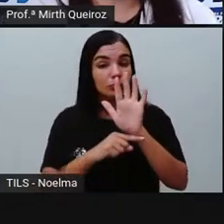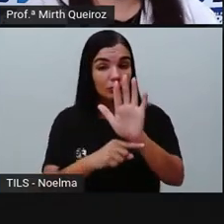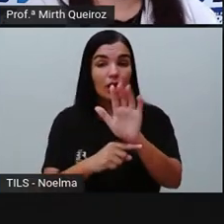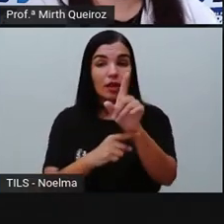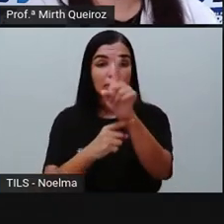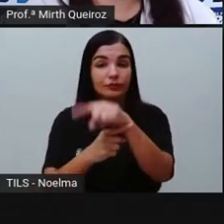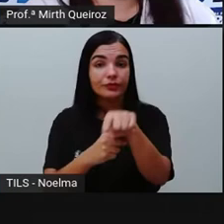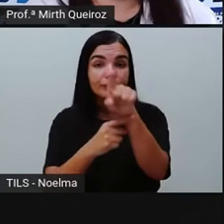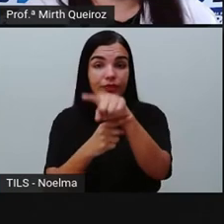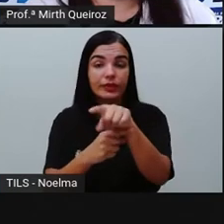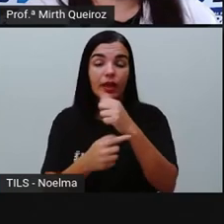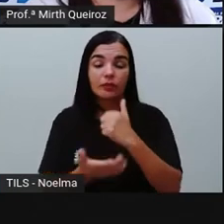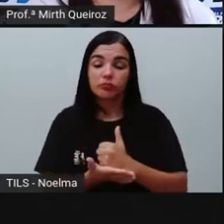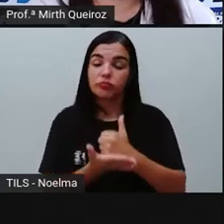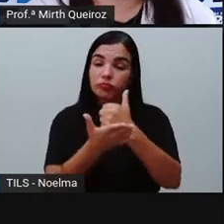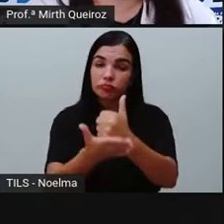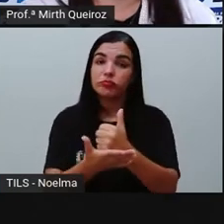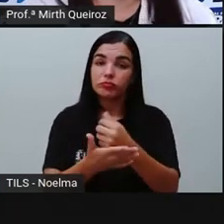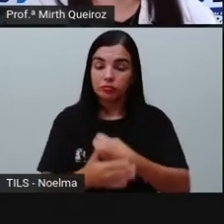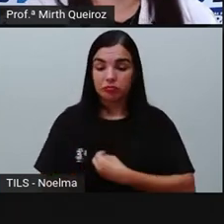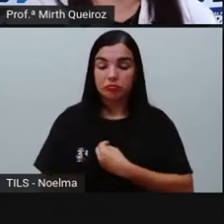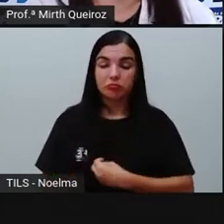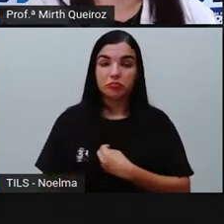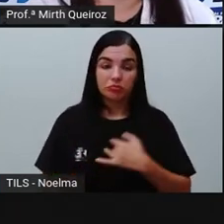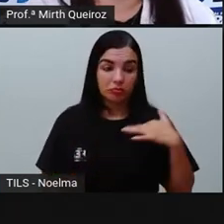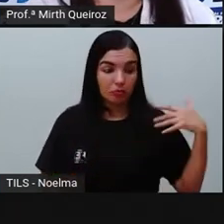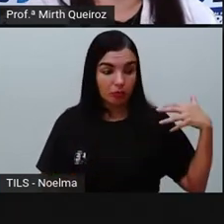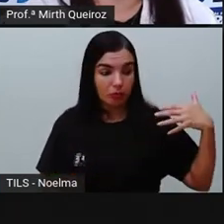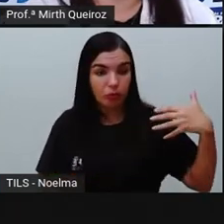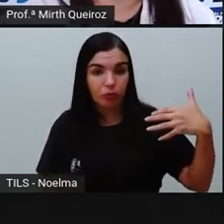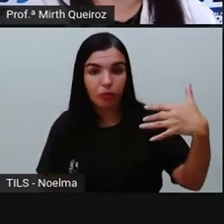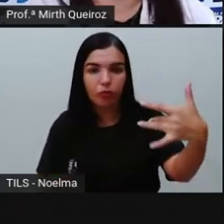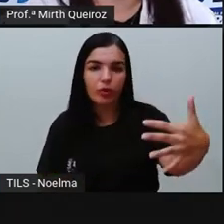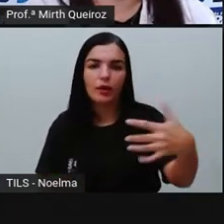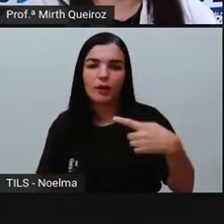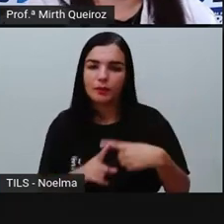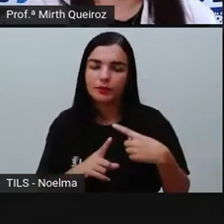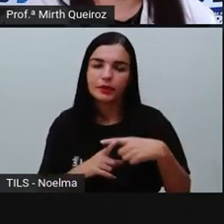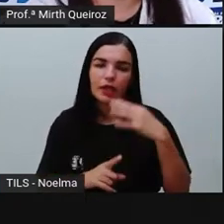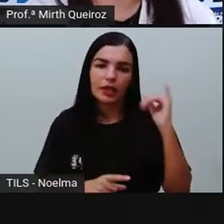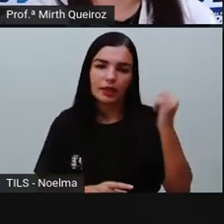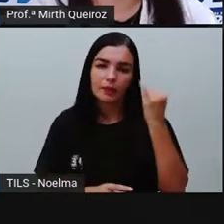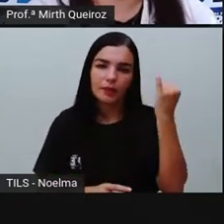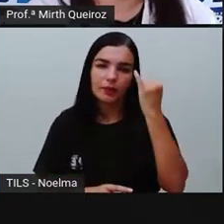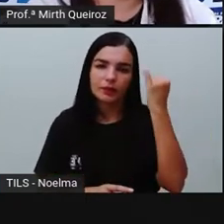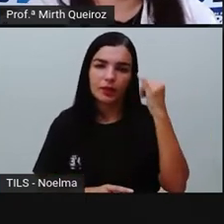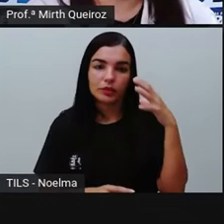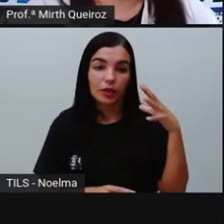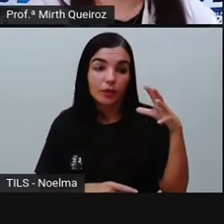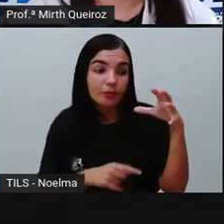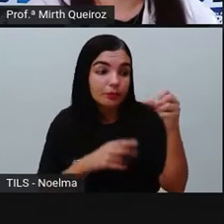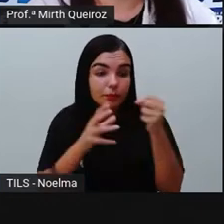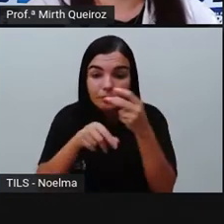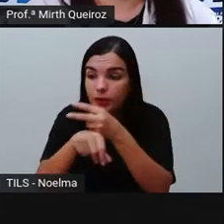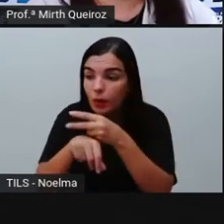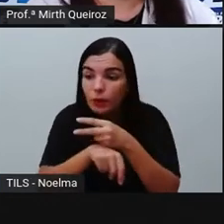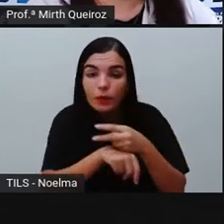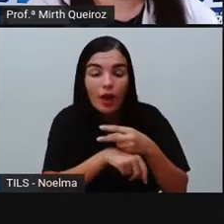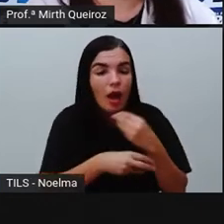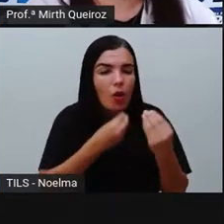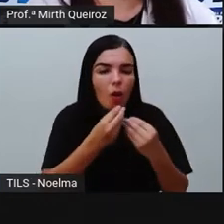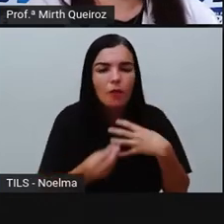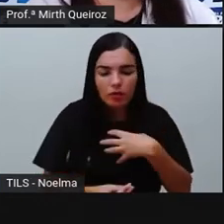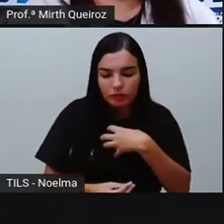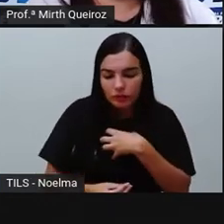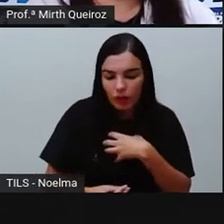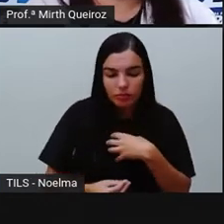vai contribuir para a vida de vocês. Por isso que é extremamente importante a gente buscar forma de que